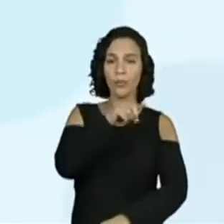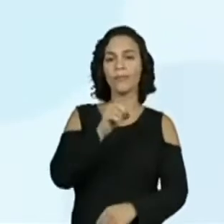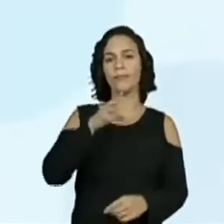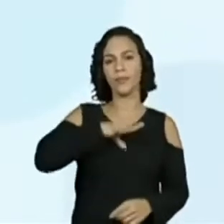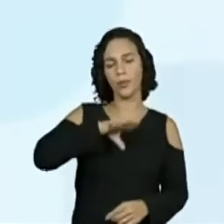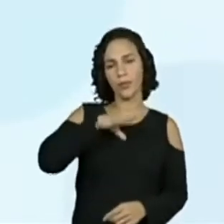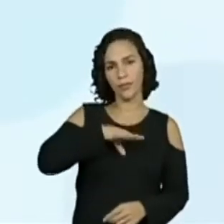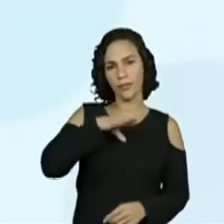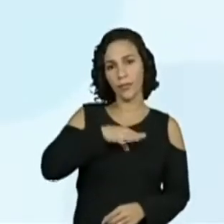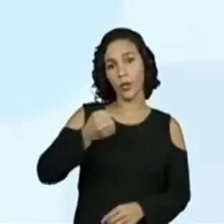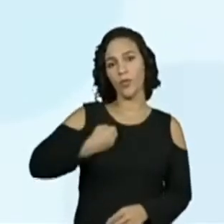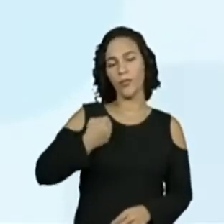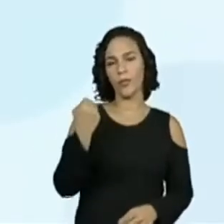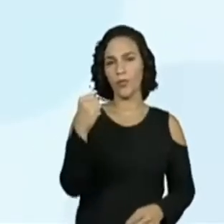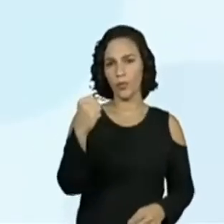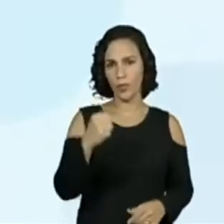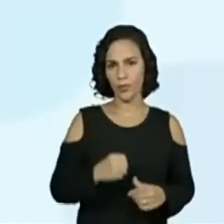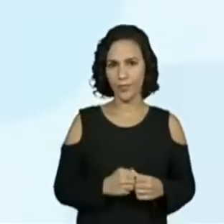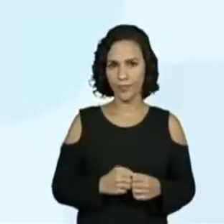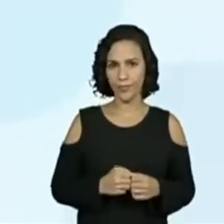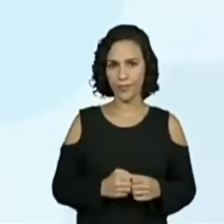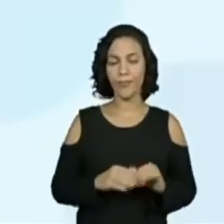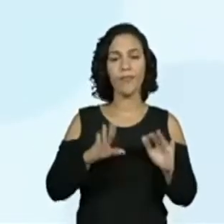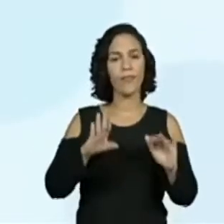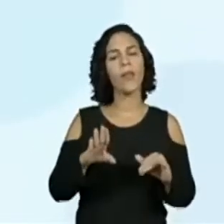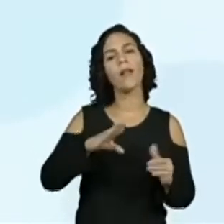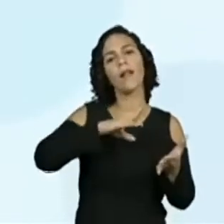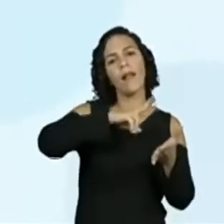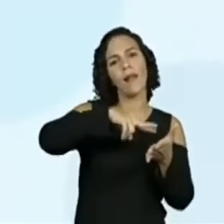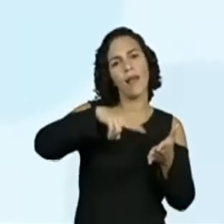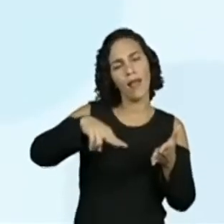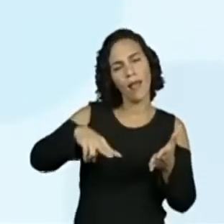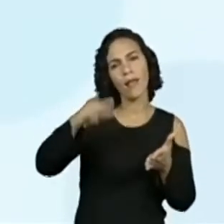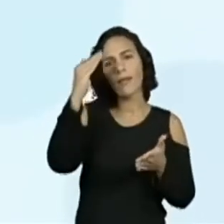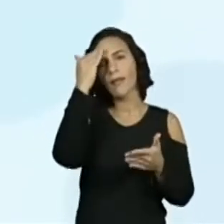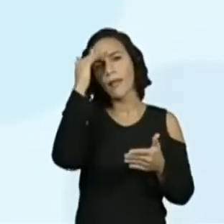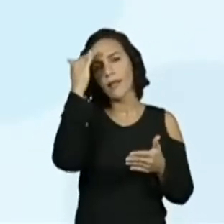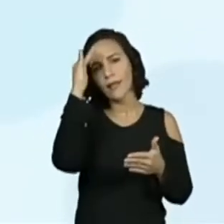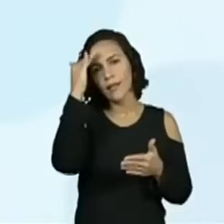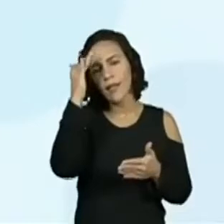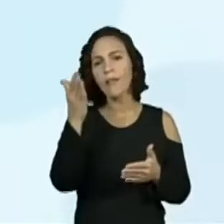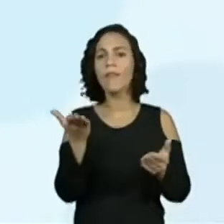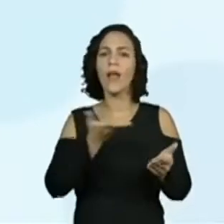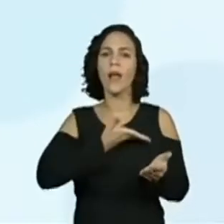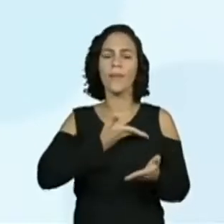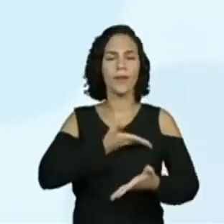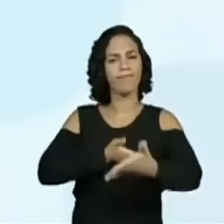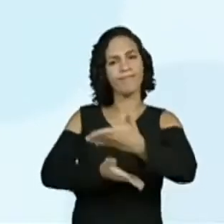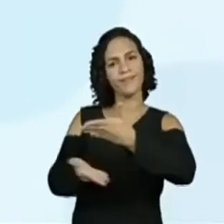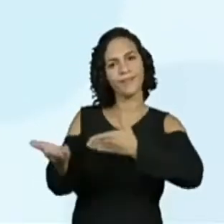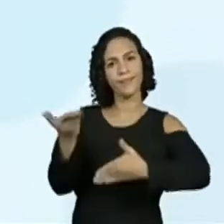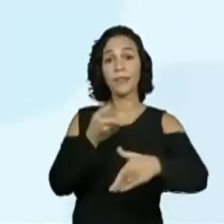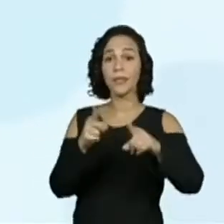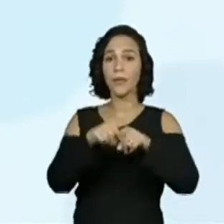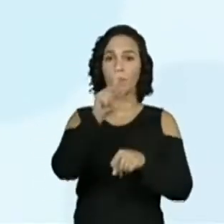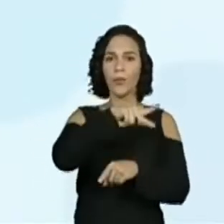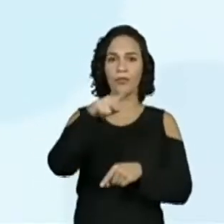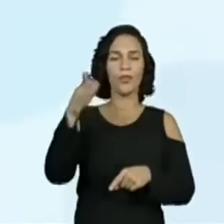tá? Número 8. Ler e compreender em colaboração com os colegas e com a ajuda do